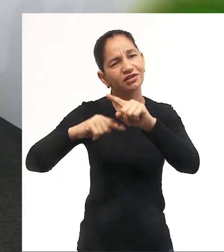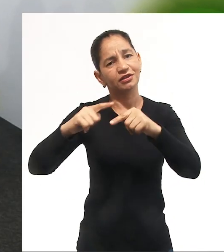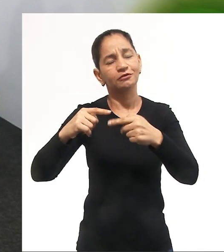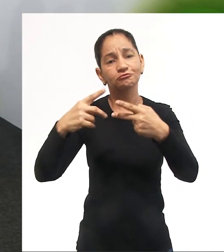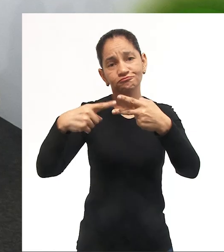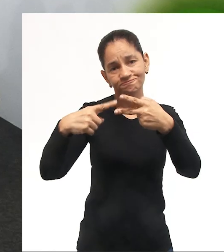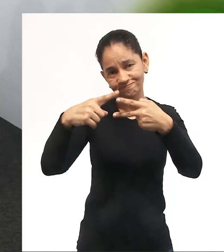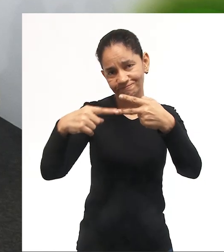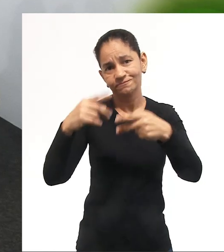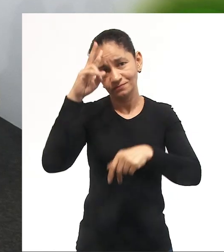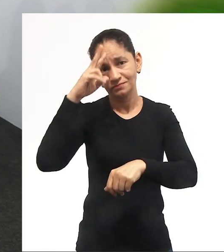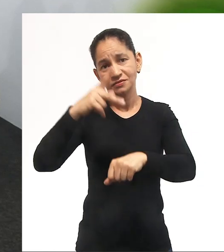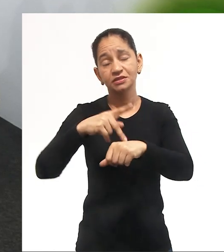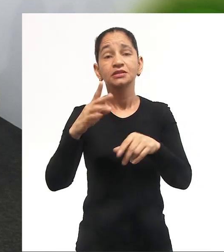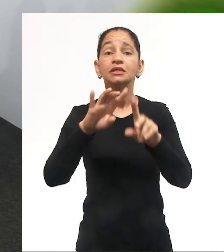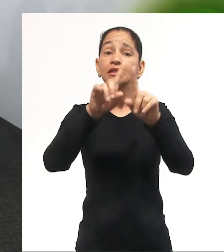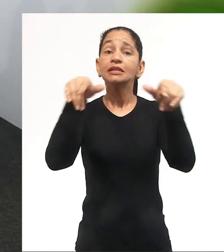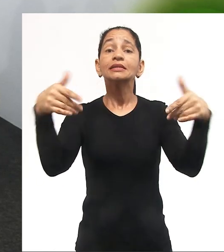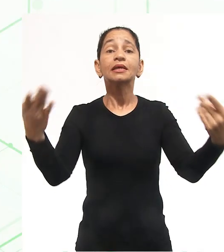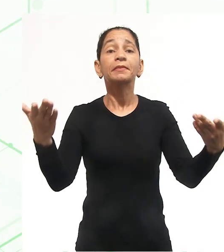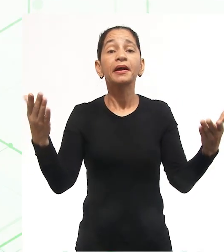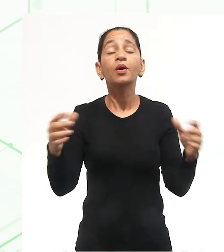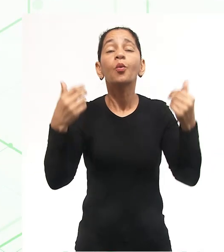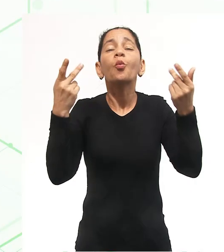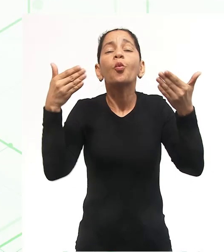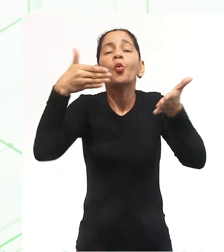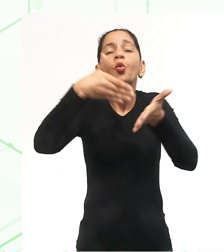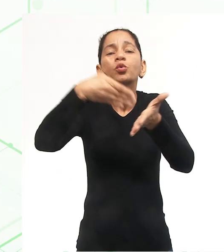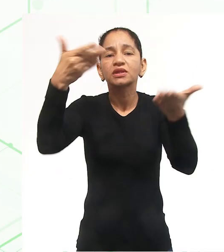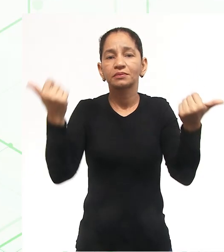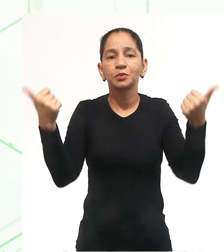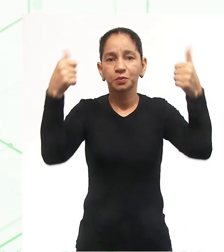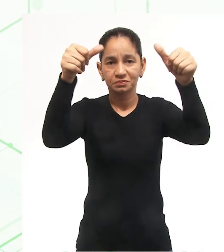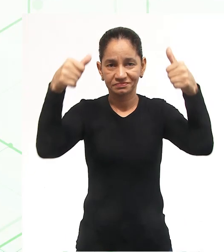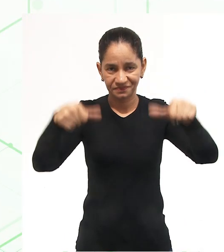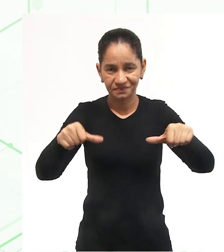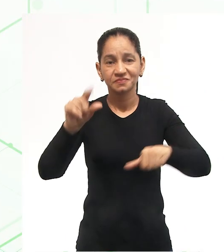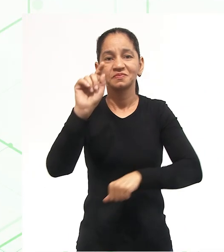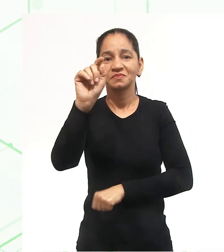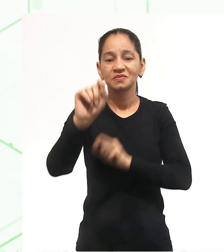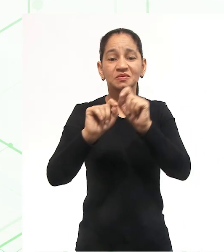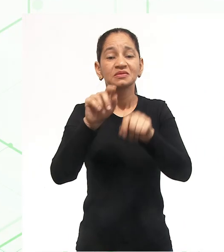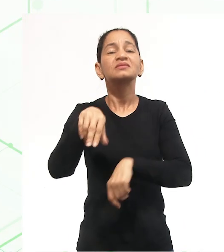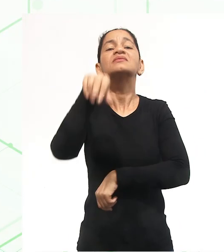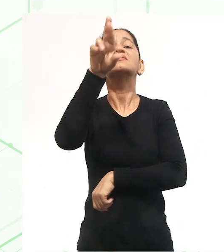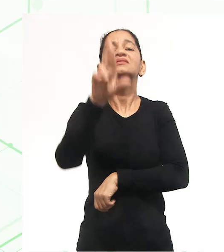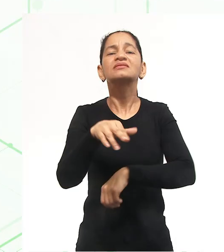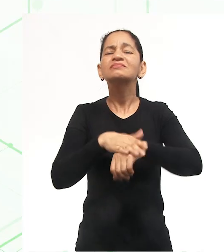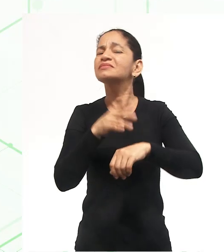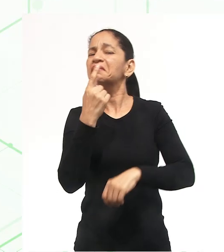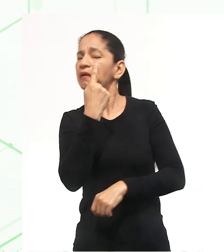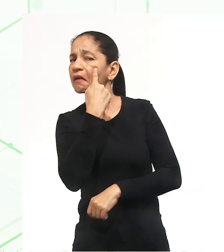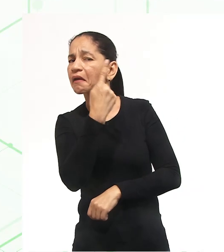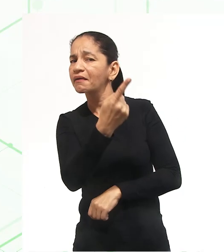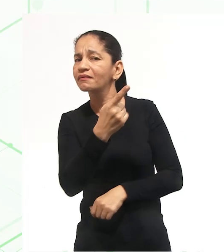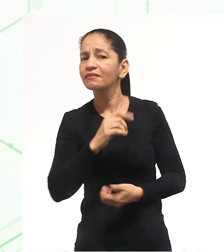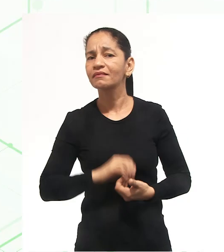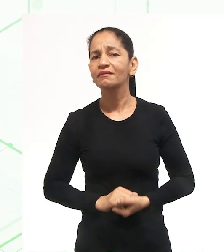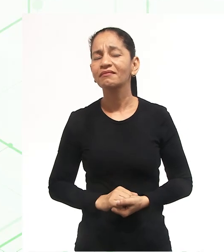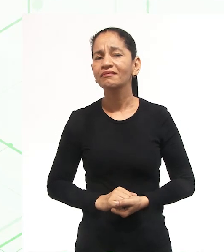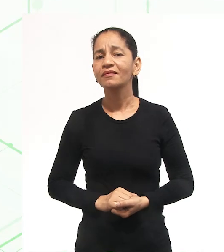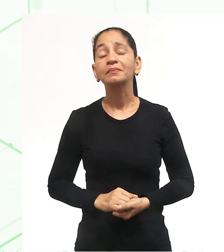quieto. Bom, e para encerrar, então, o último post, que é quem? Não sei quem é aí.